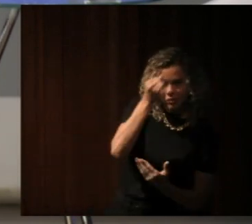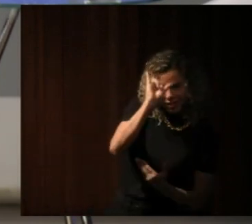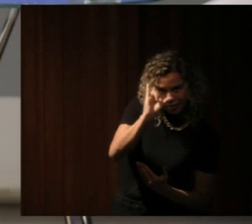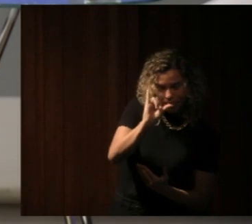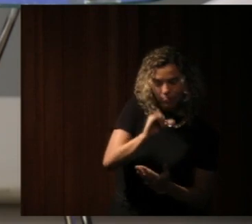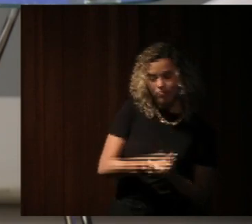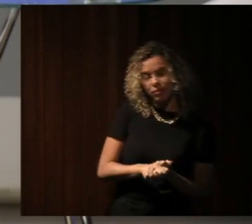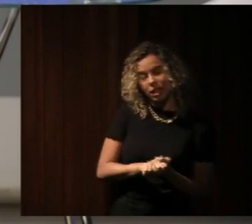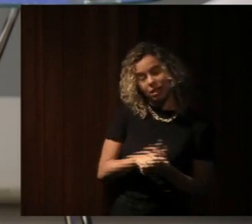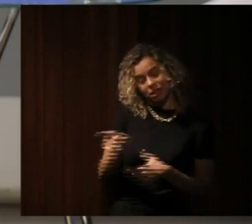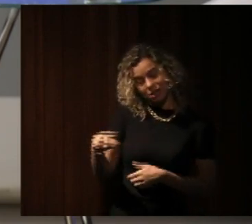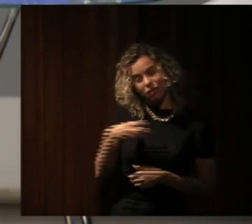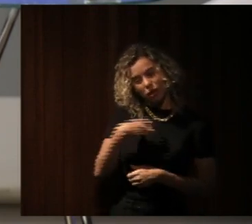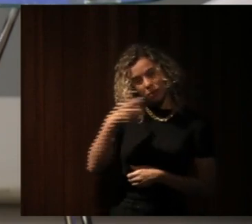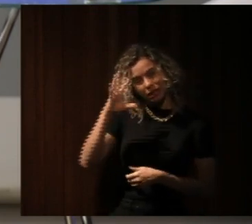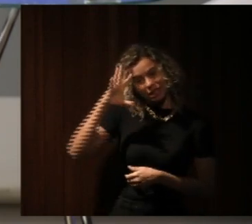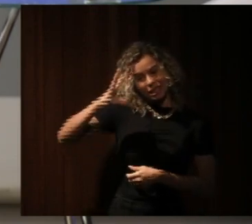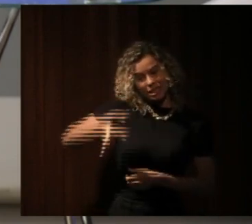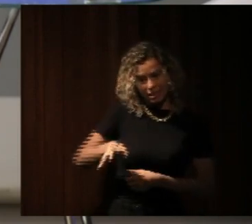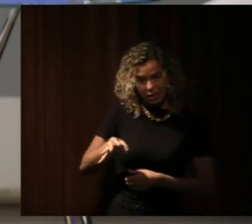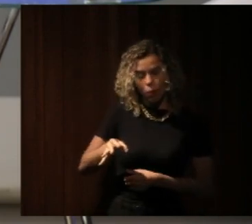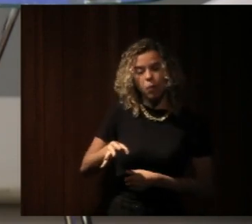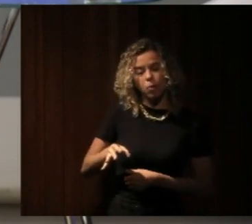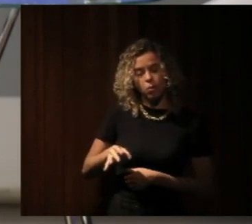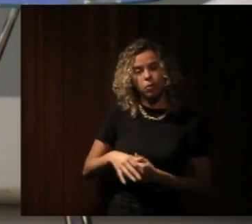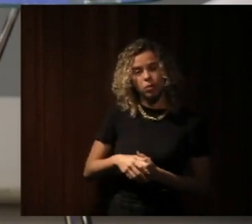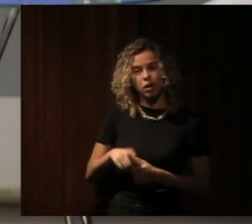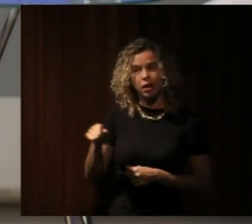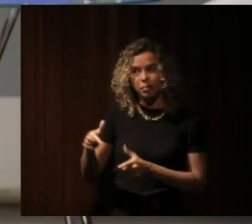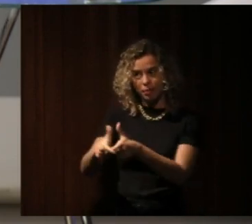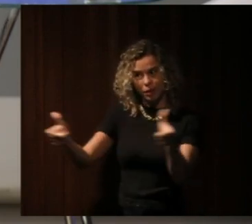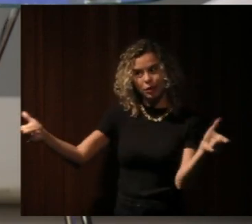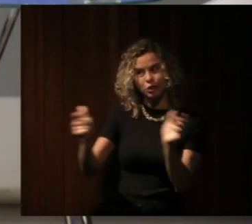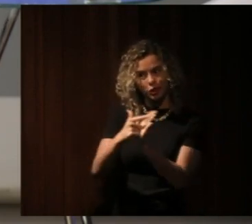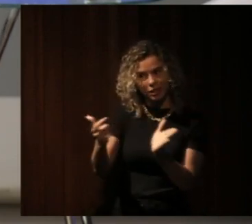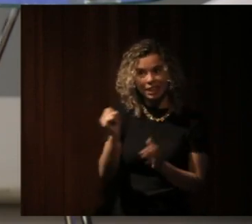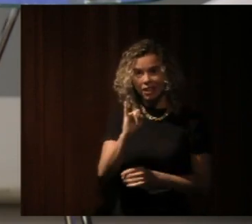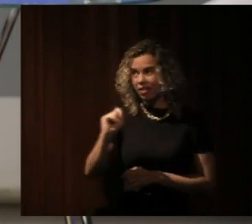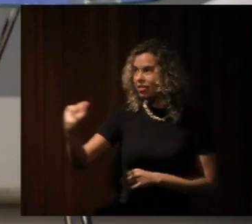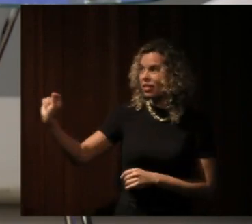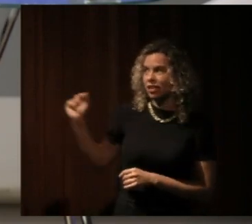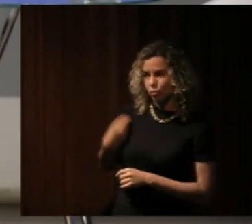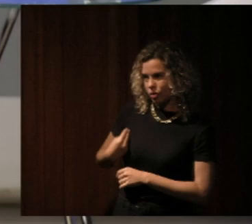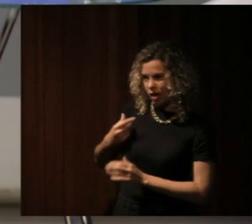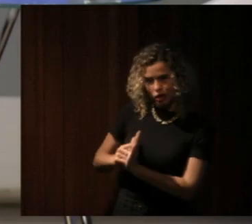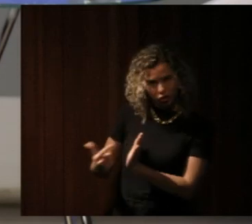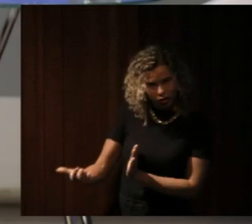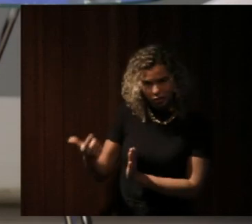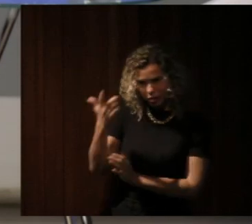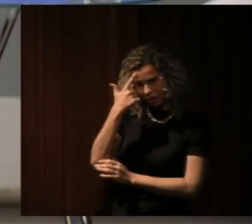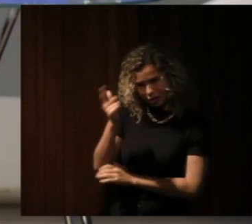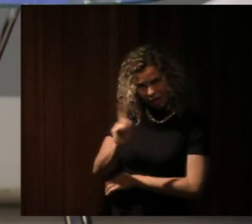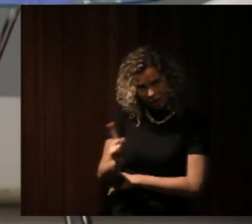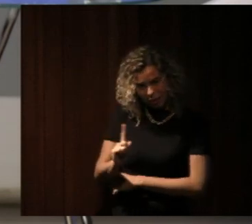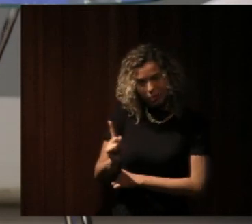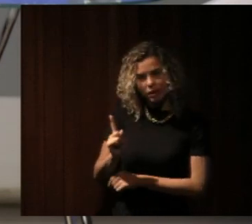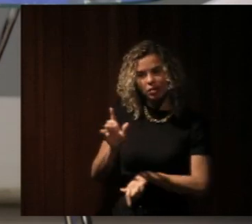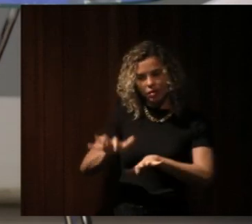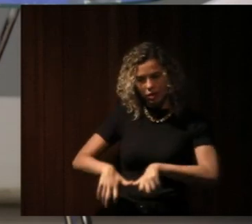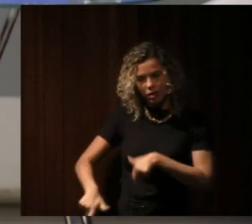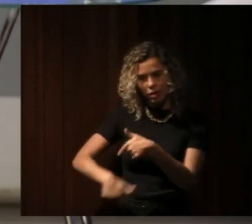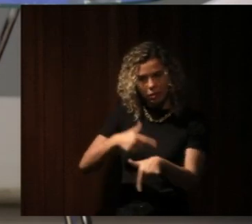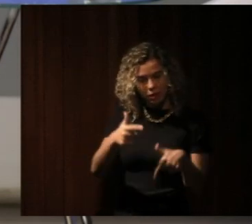né E assim a maioria aqui é é de jornalistas mas quem não é jornalista ou não tá na na na rotina de uma redação